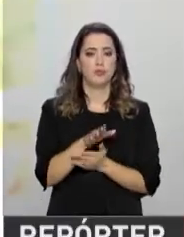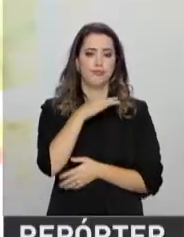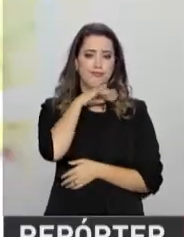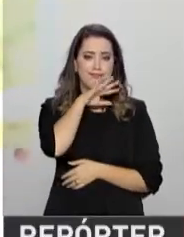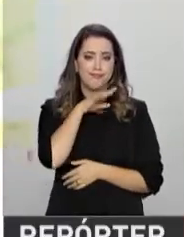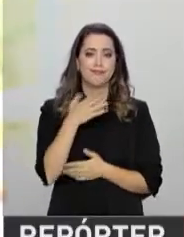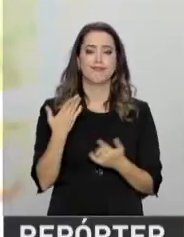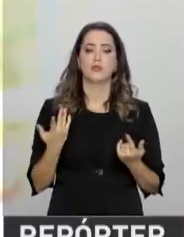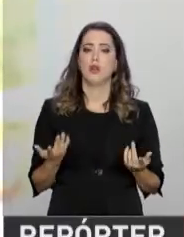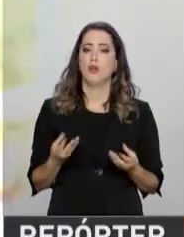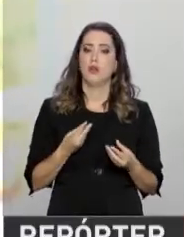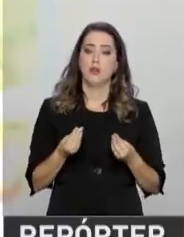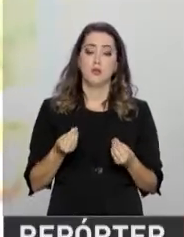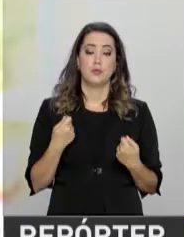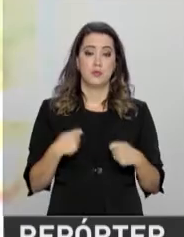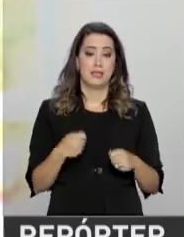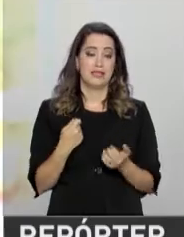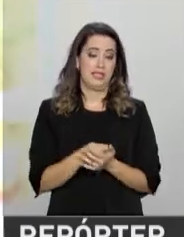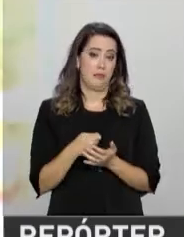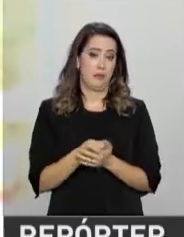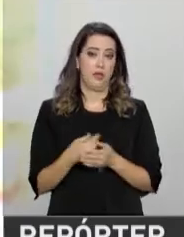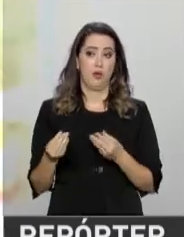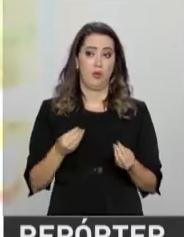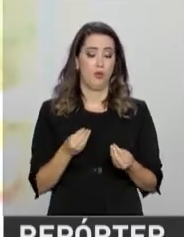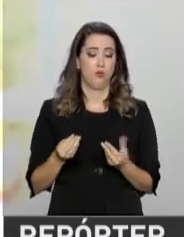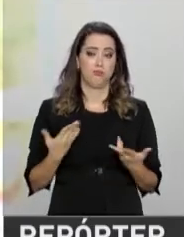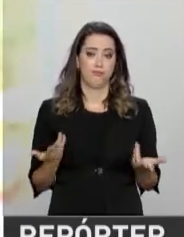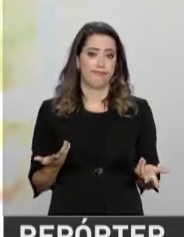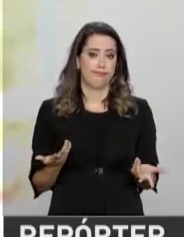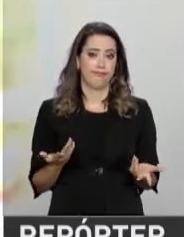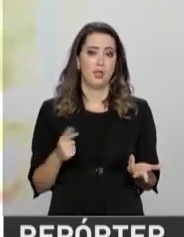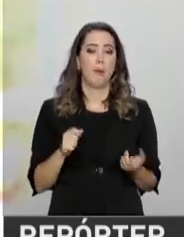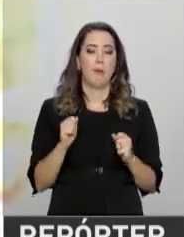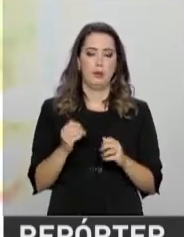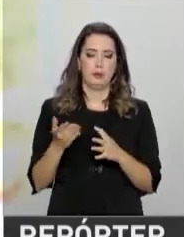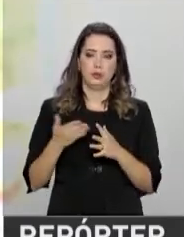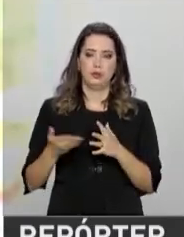Mas como tem que pagar, não tem outro jeito. Que se puder dividir, melhor, né?